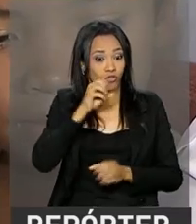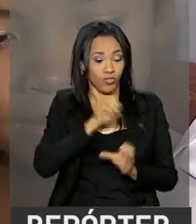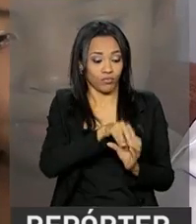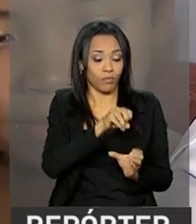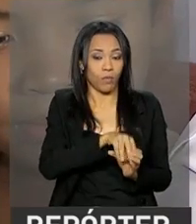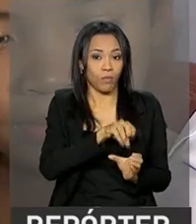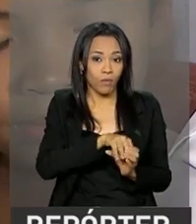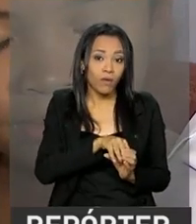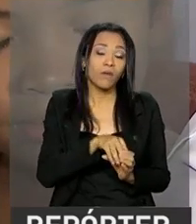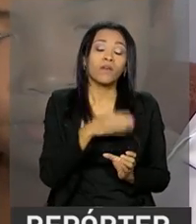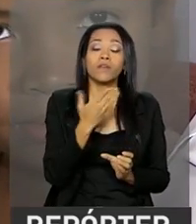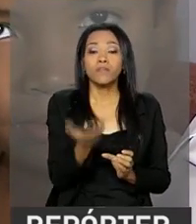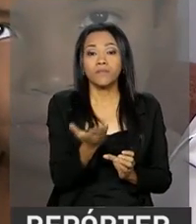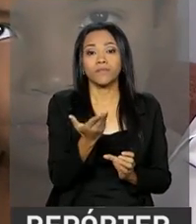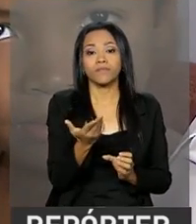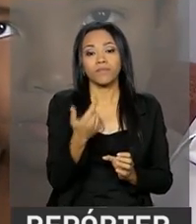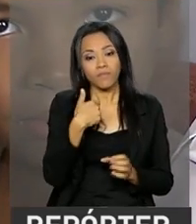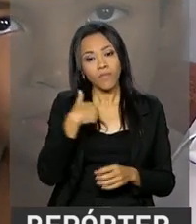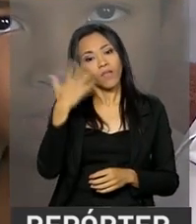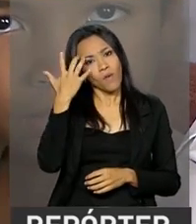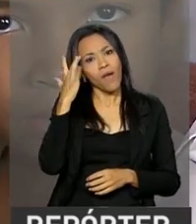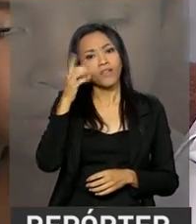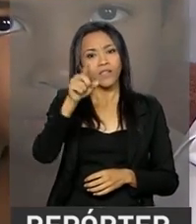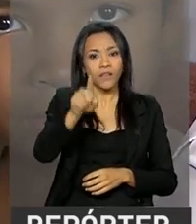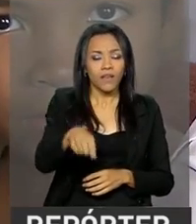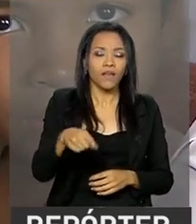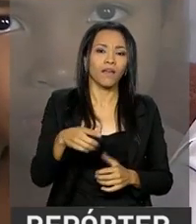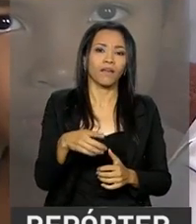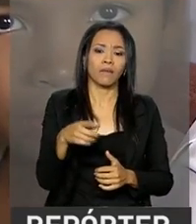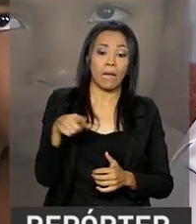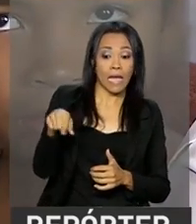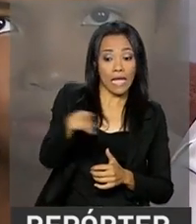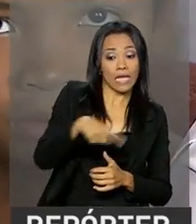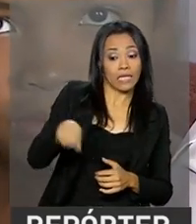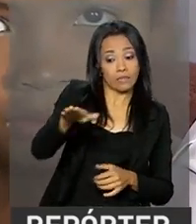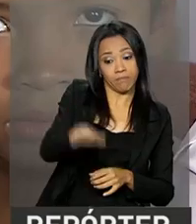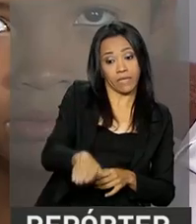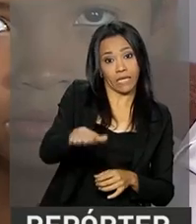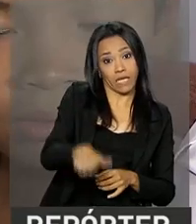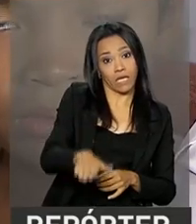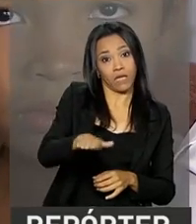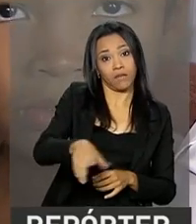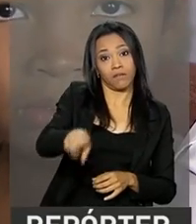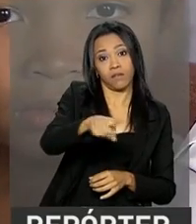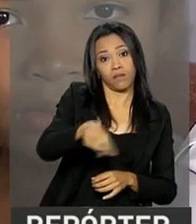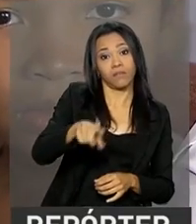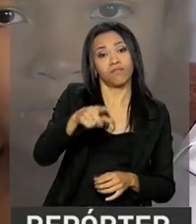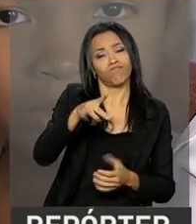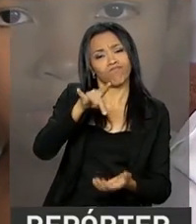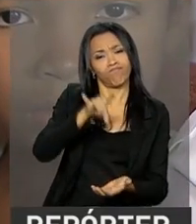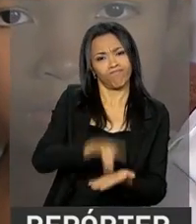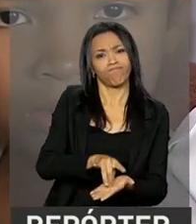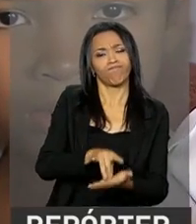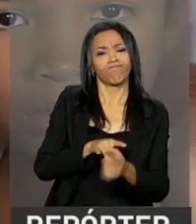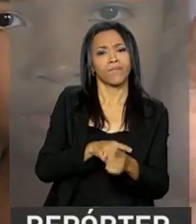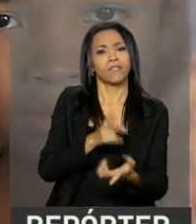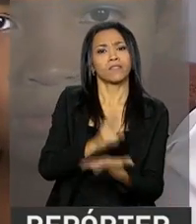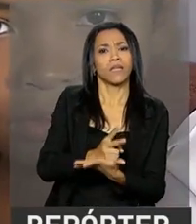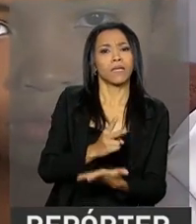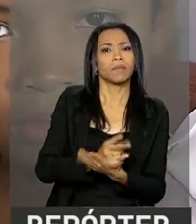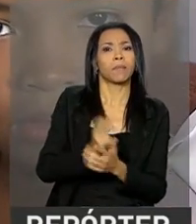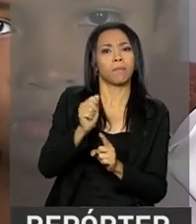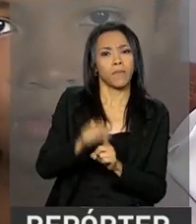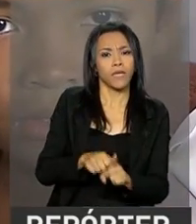tão assim e eu acho que é uma forma assim pra eles que são pequenos nem assim disse realmente todas todo